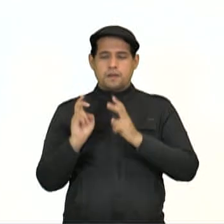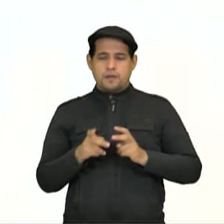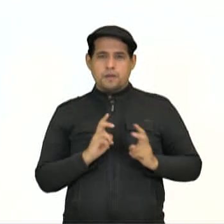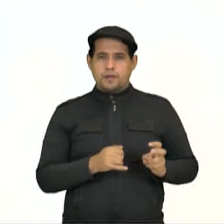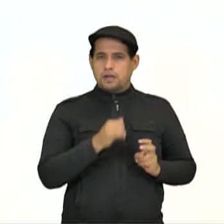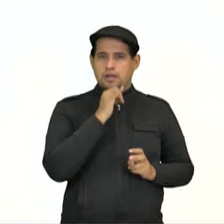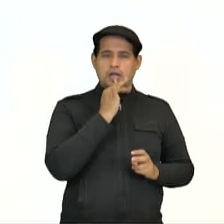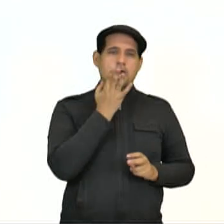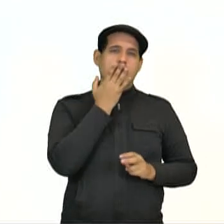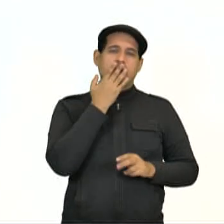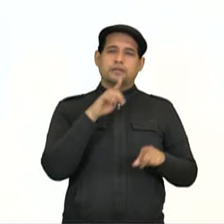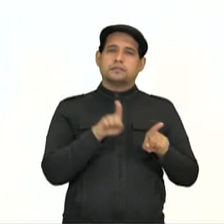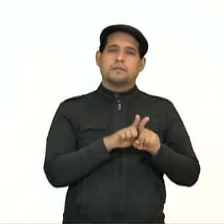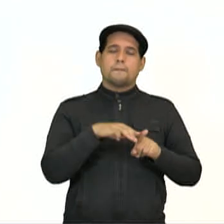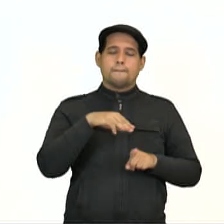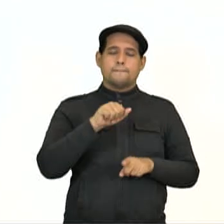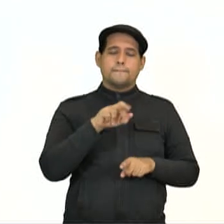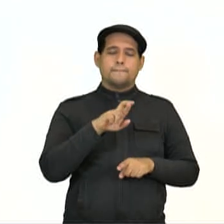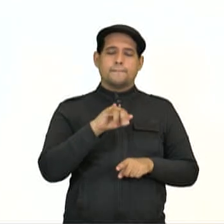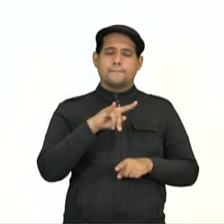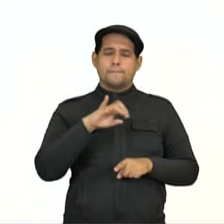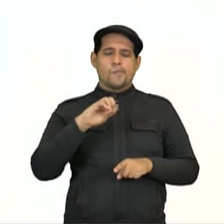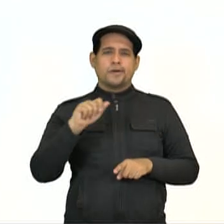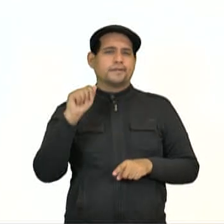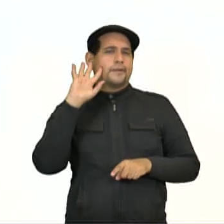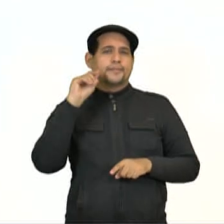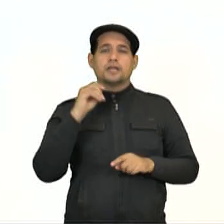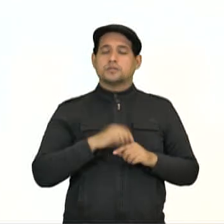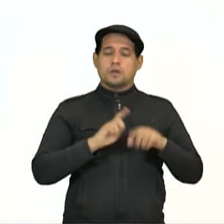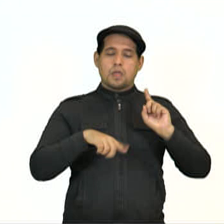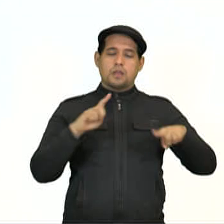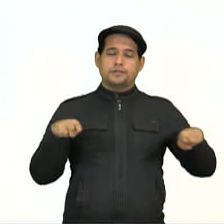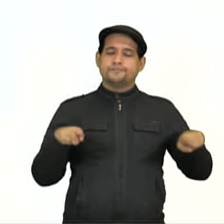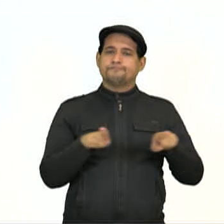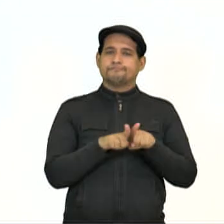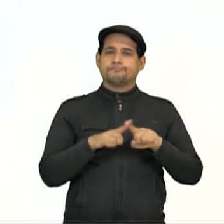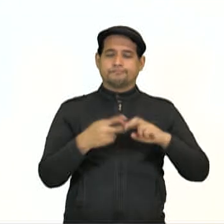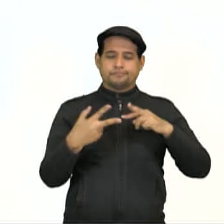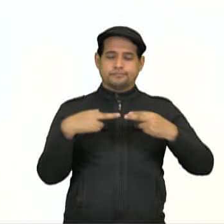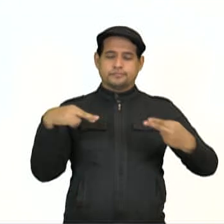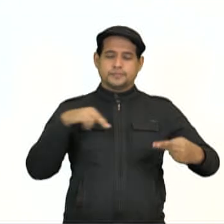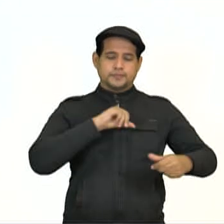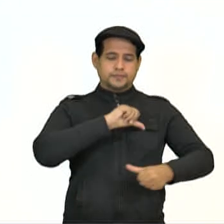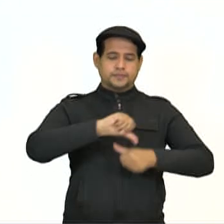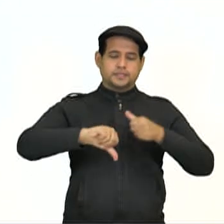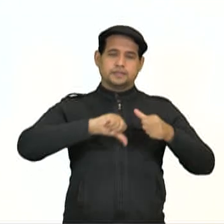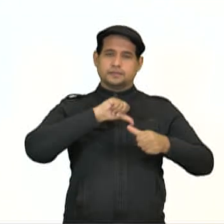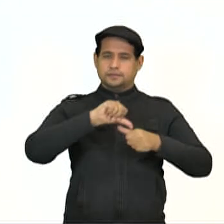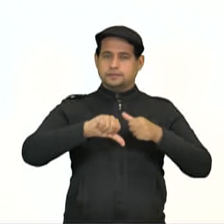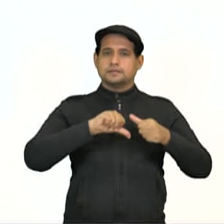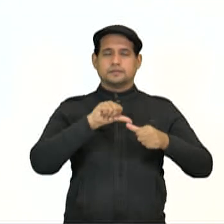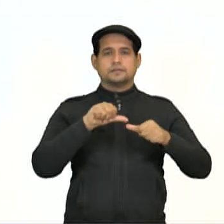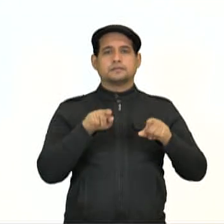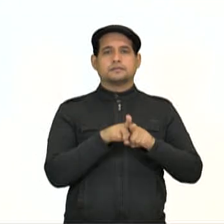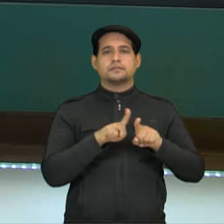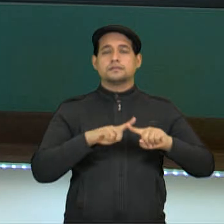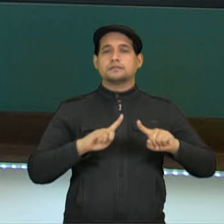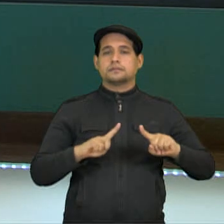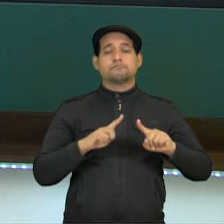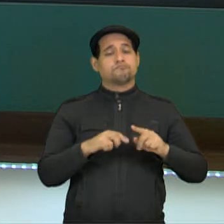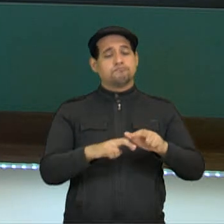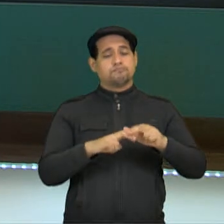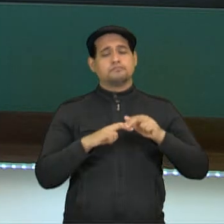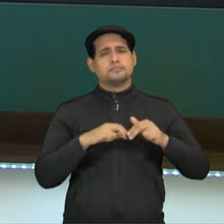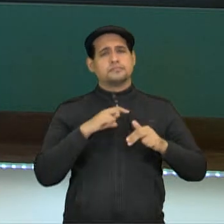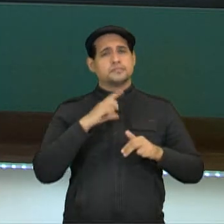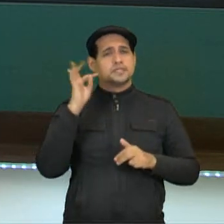da coloração das mariposas, ela ocorre através de eventos genéticos, que é a mutação e a recombinação. Por isso que a gente